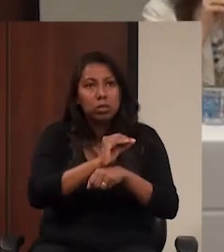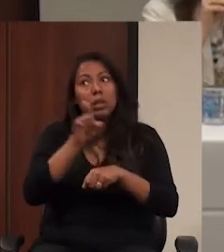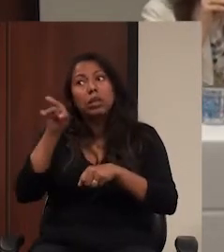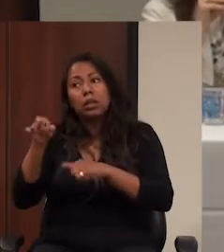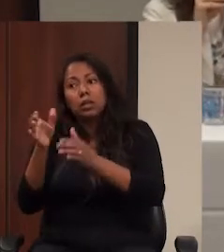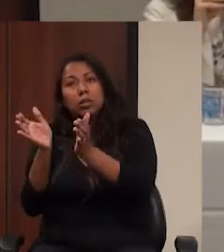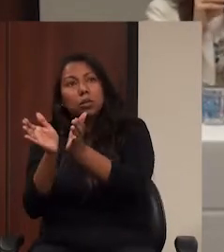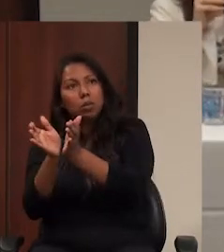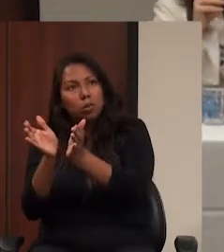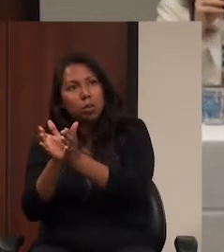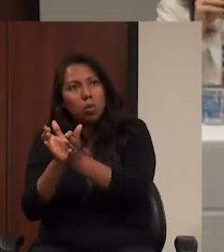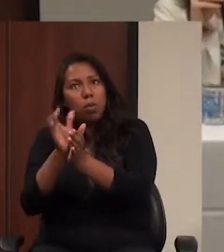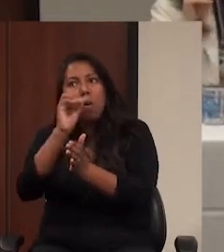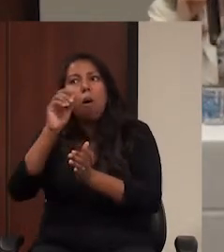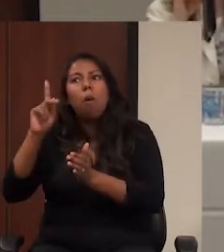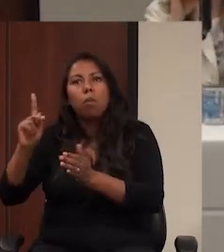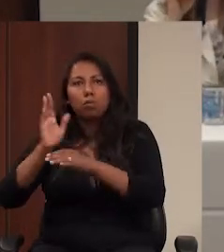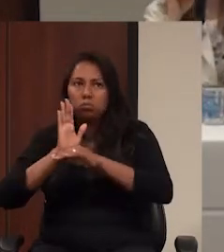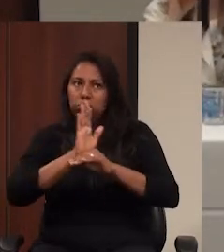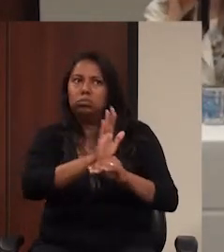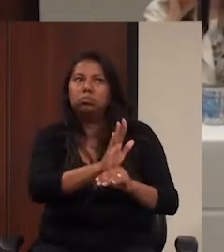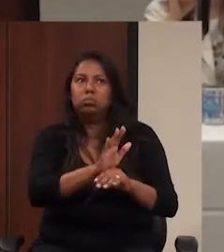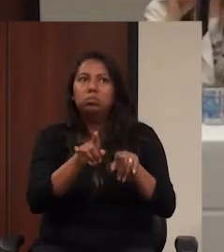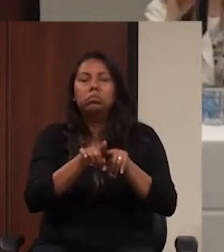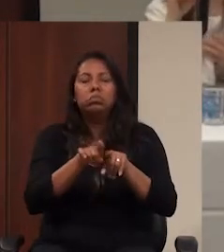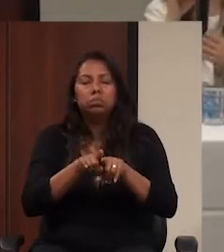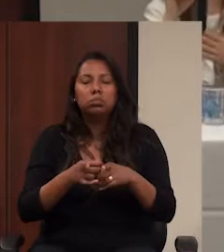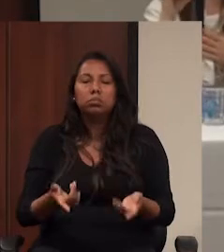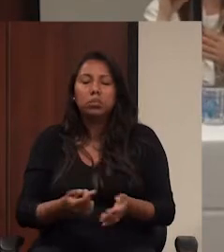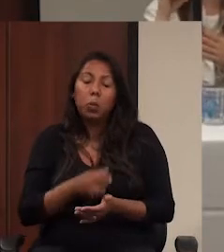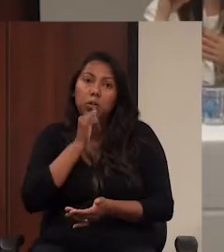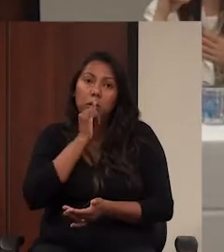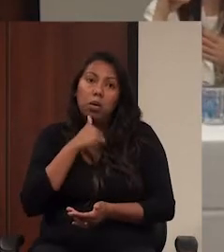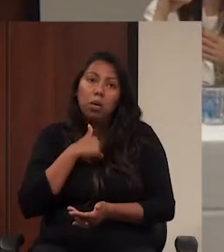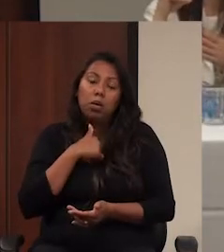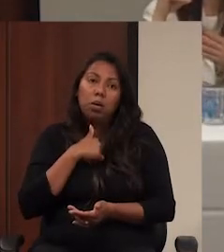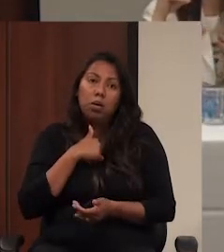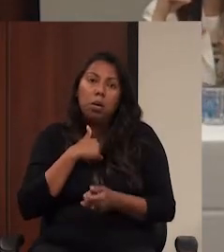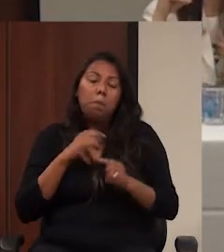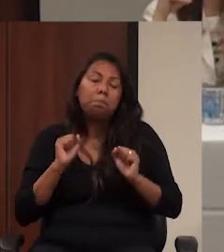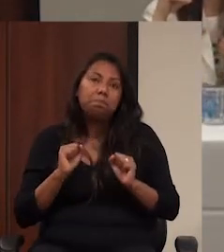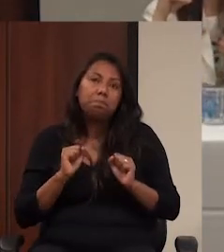desses apoiadores particulares. Então, por exemplo, eu posso ter...